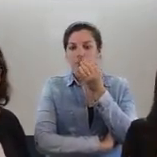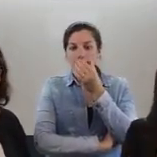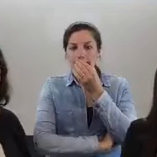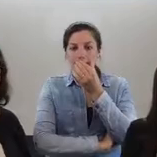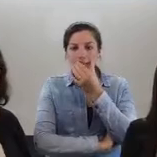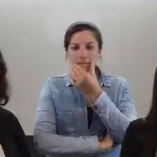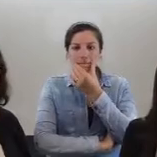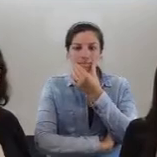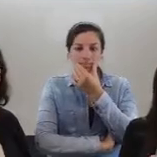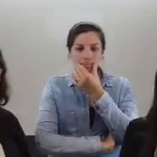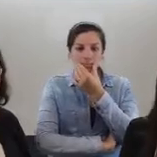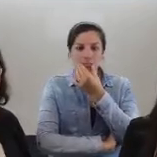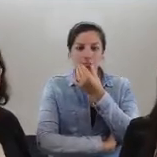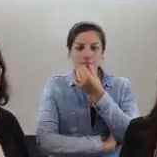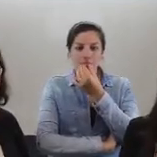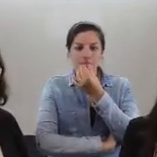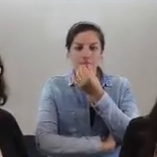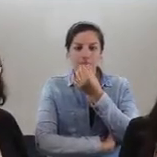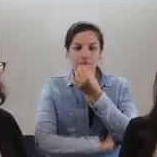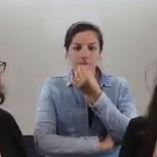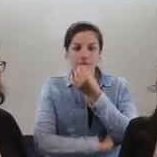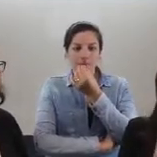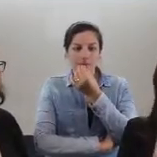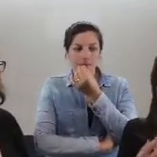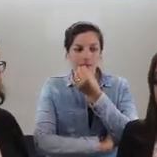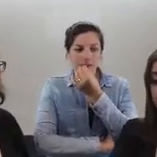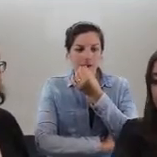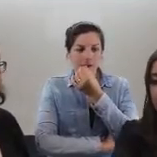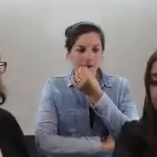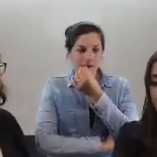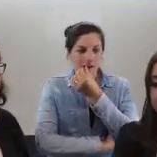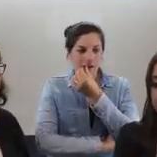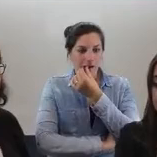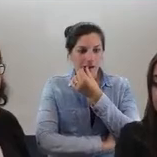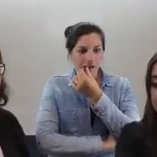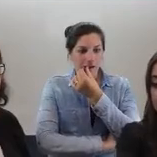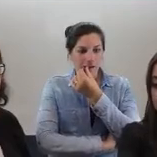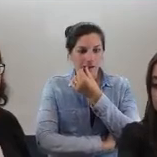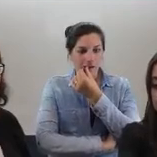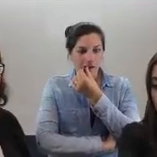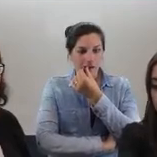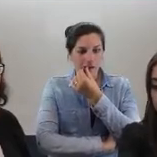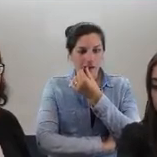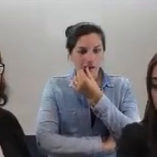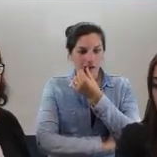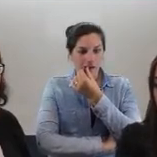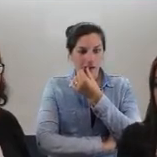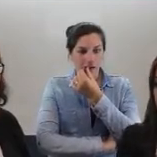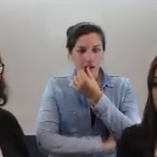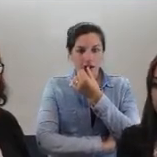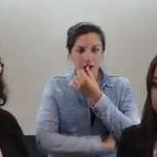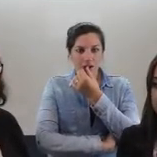indexando na base. Mas a gente tem de pedagogia também, enfim, ele vai aparecer aqui. E daí vocês clicam aqui